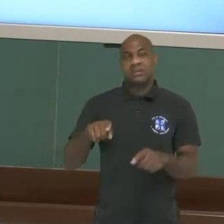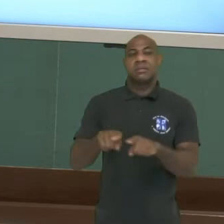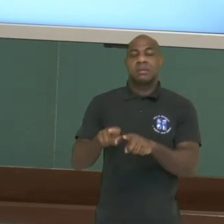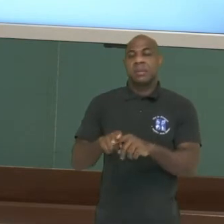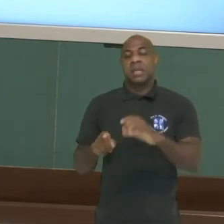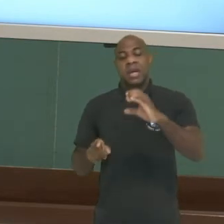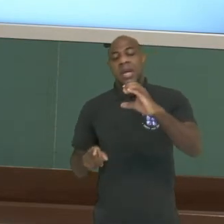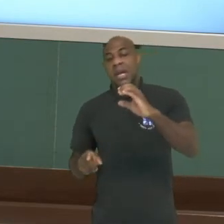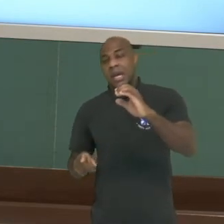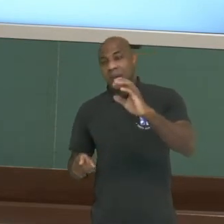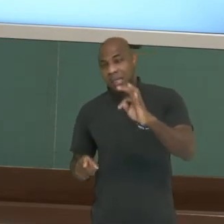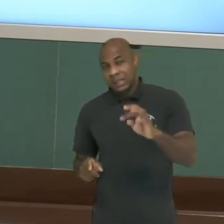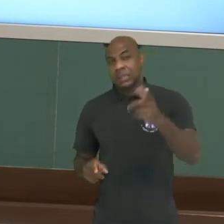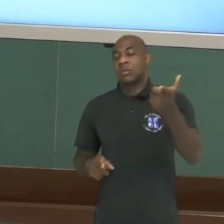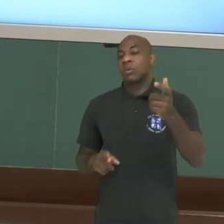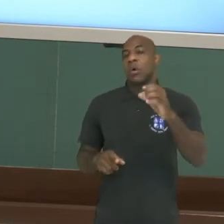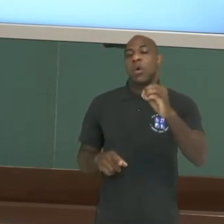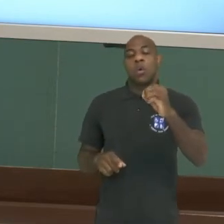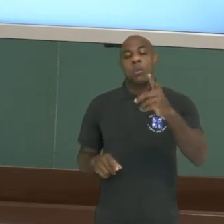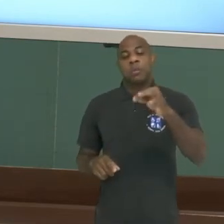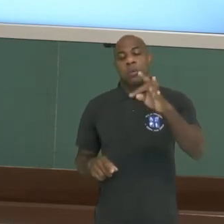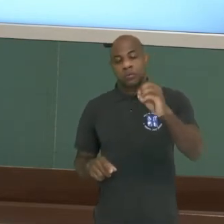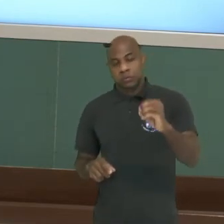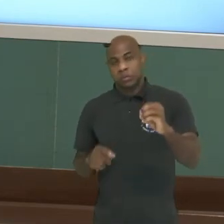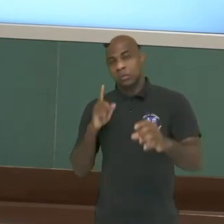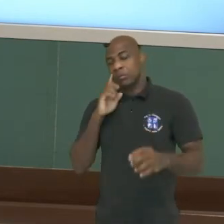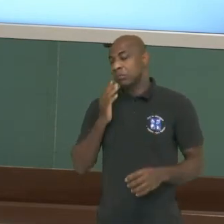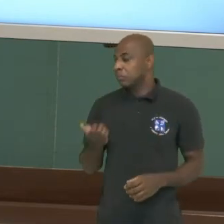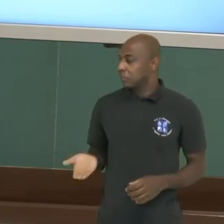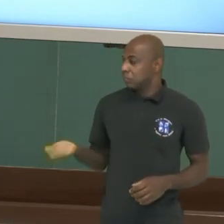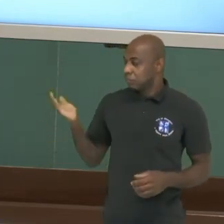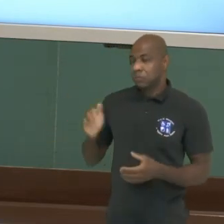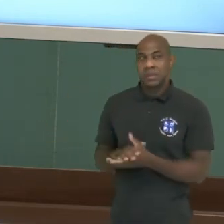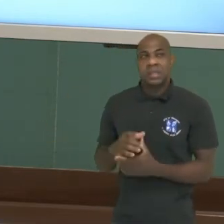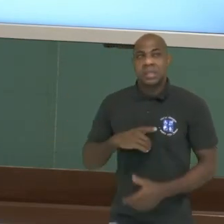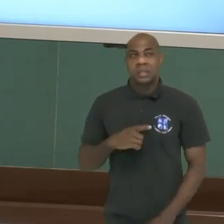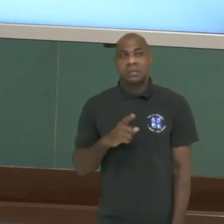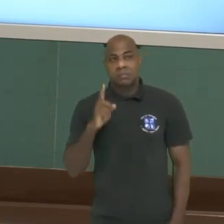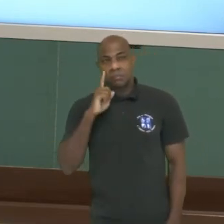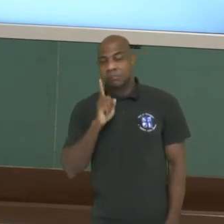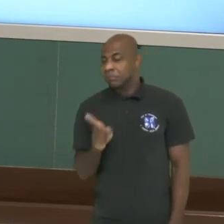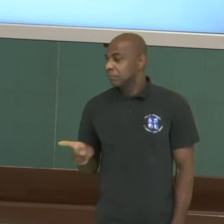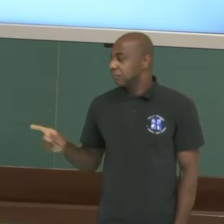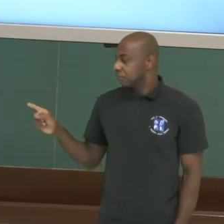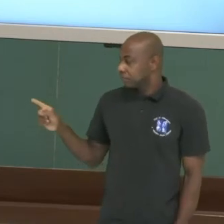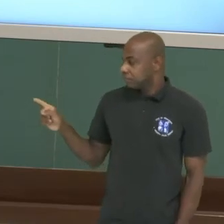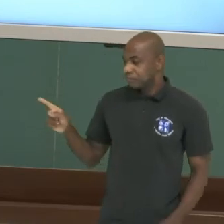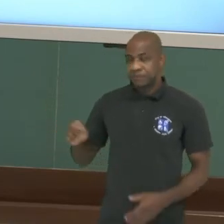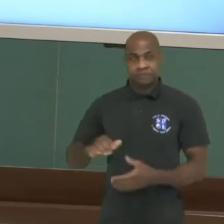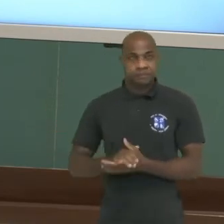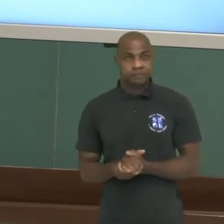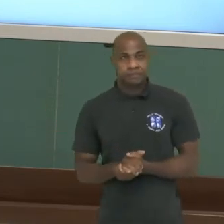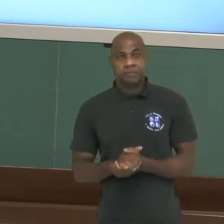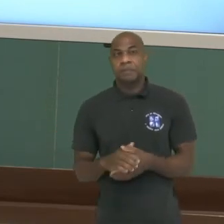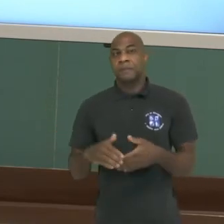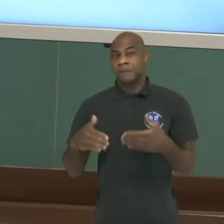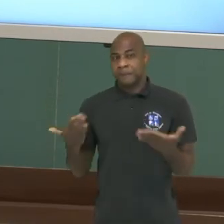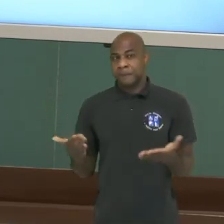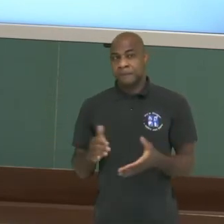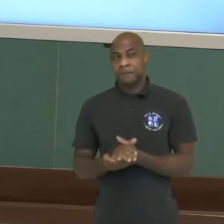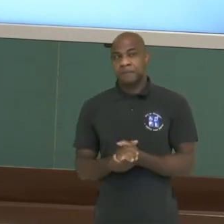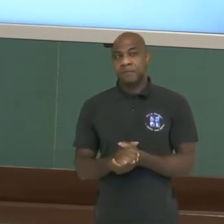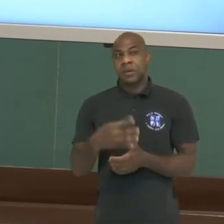YB 4, YA 1, XB 2, menos XA menos 3.